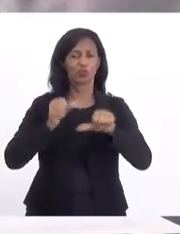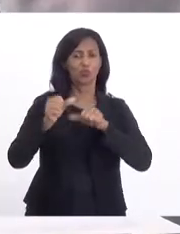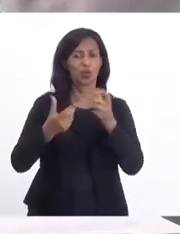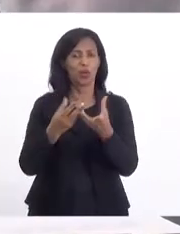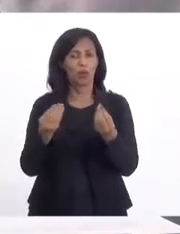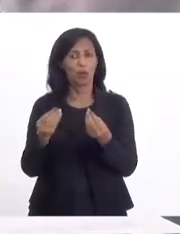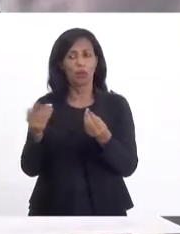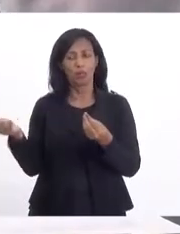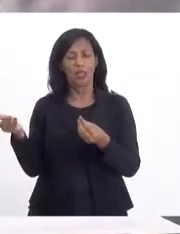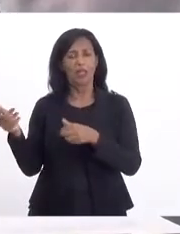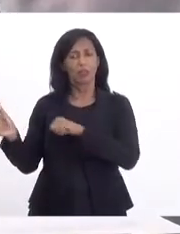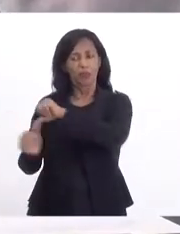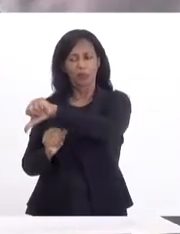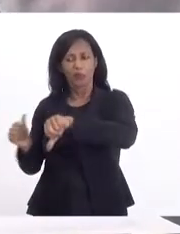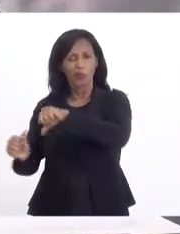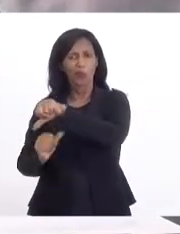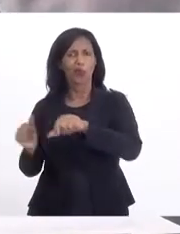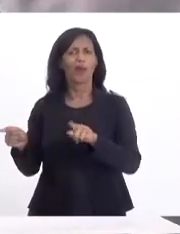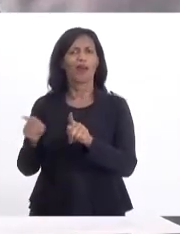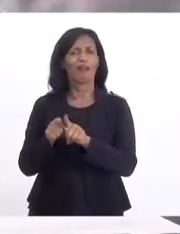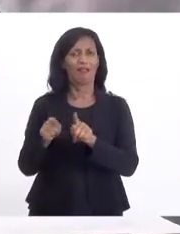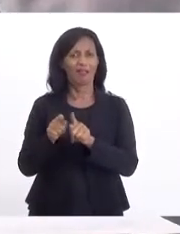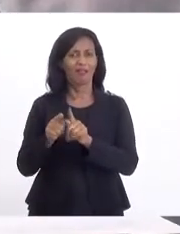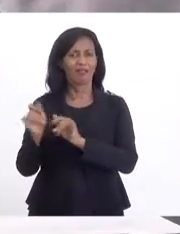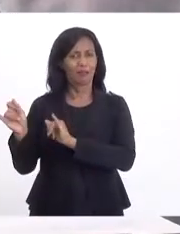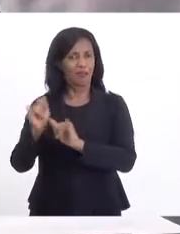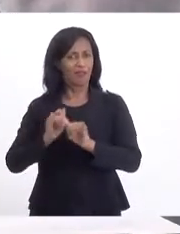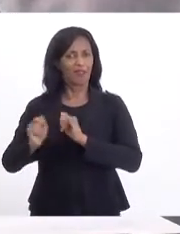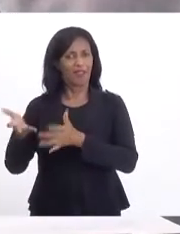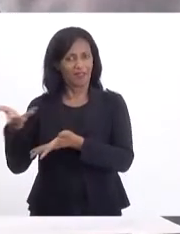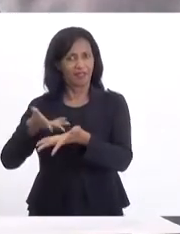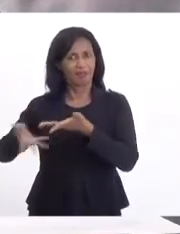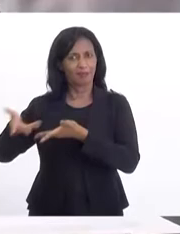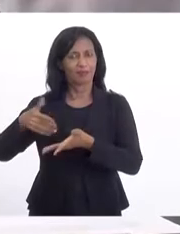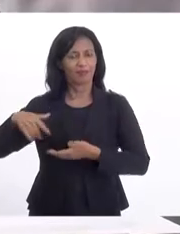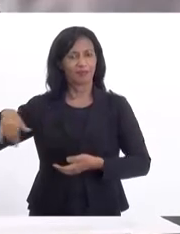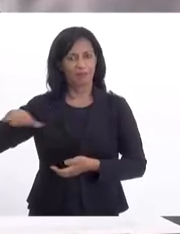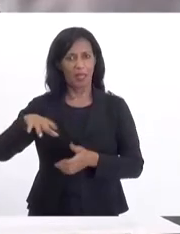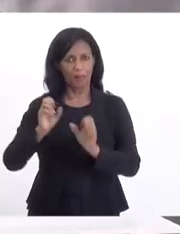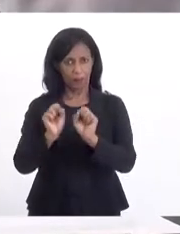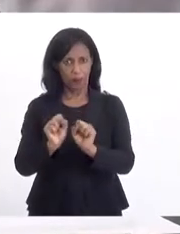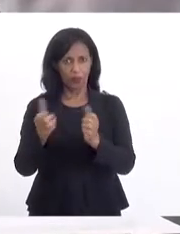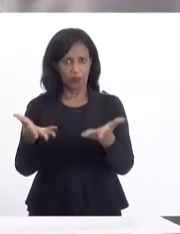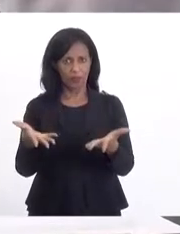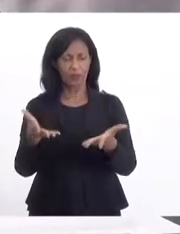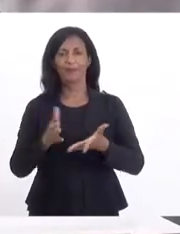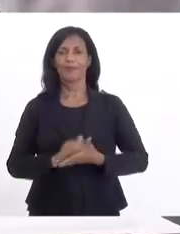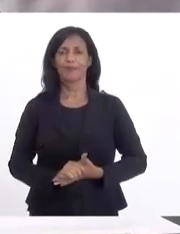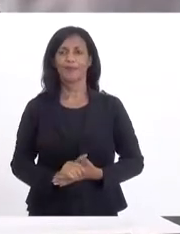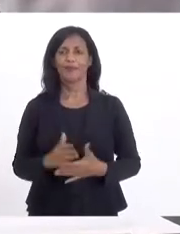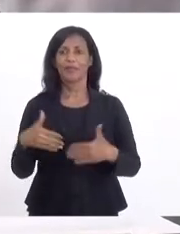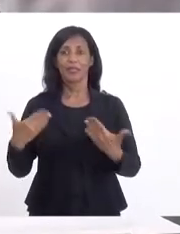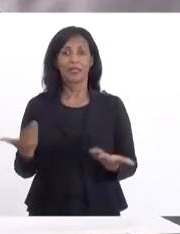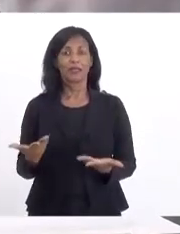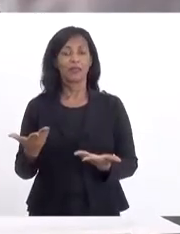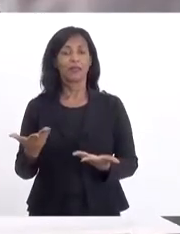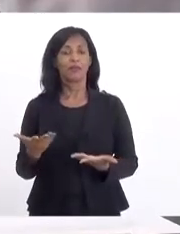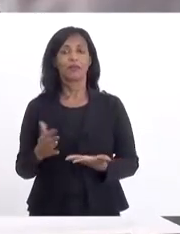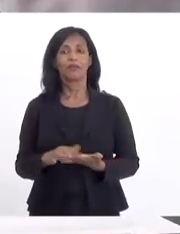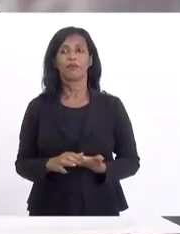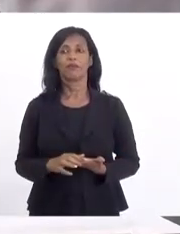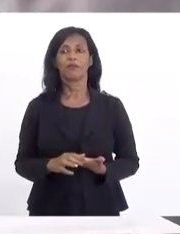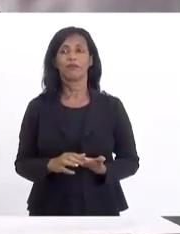eles possam trocar também entre eles. Pode ser assim, deputado? Pode, com certeza. Então,